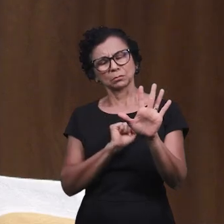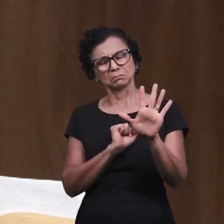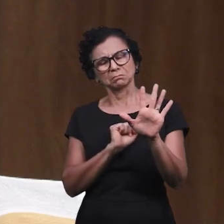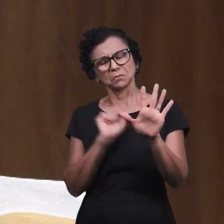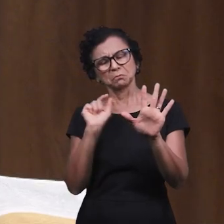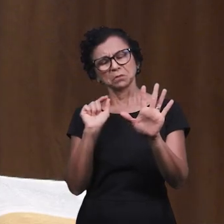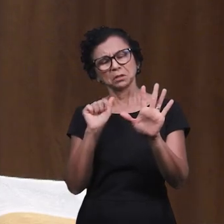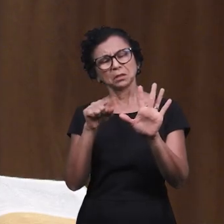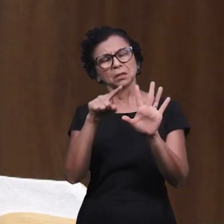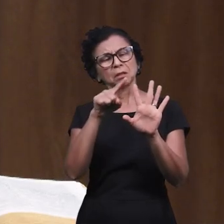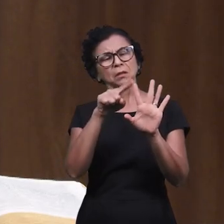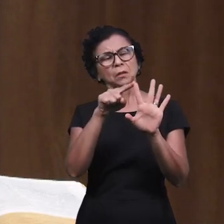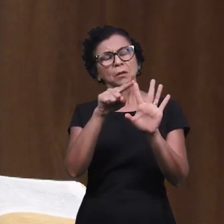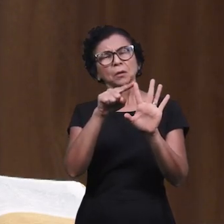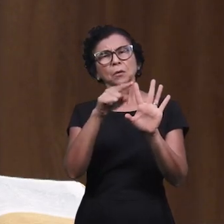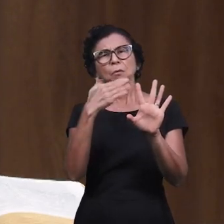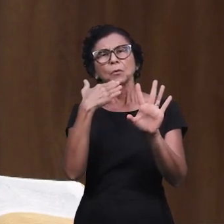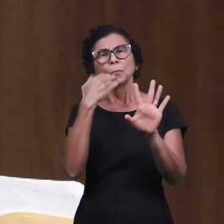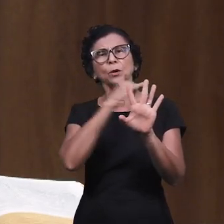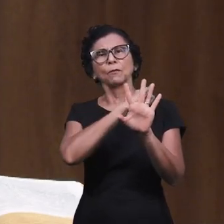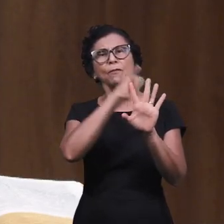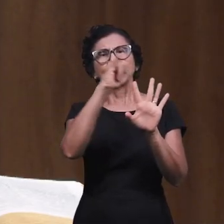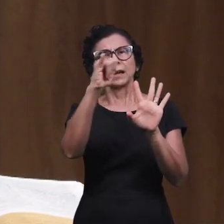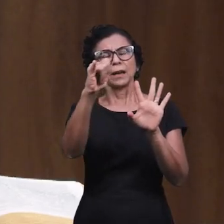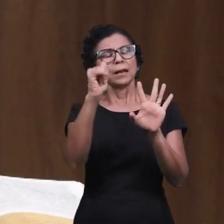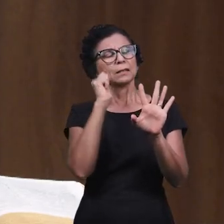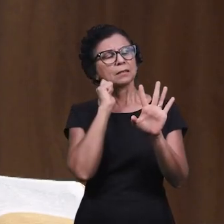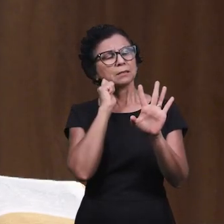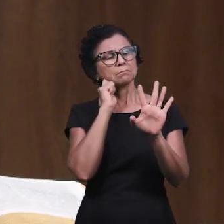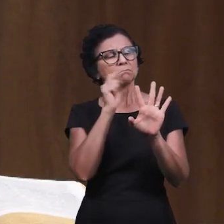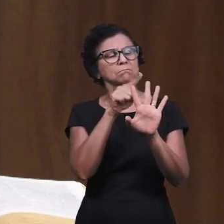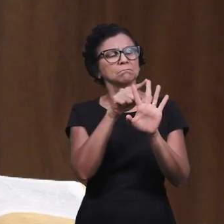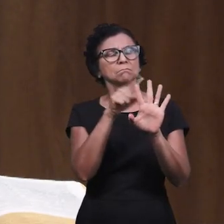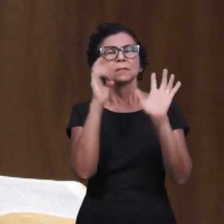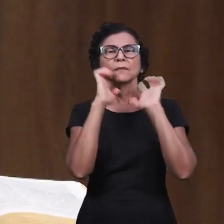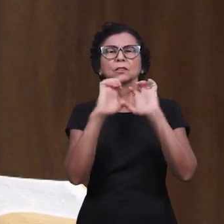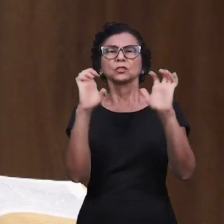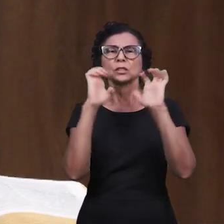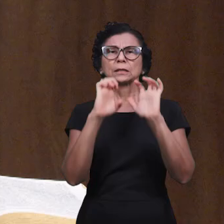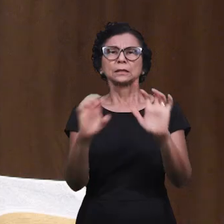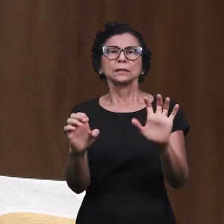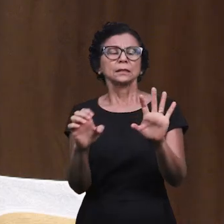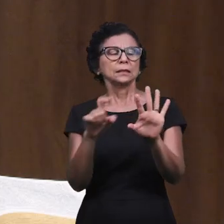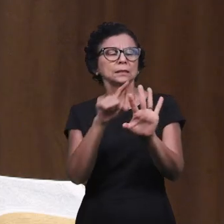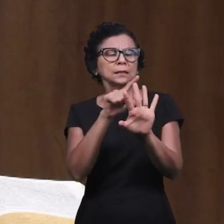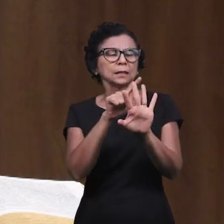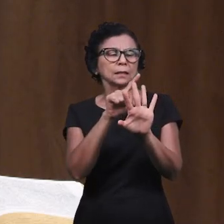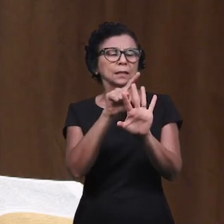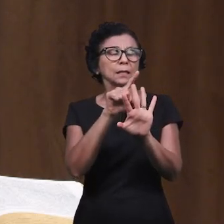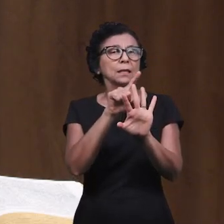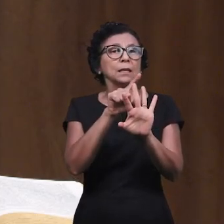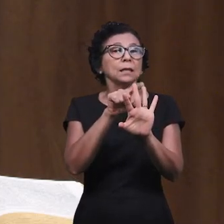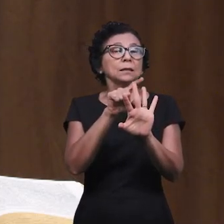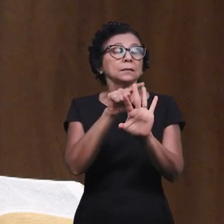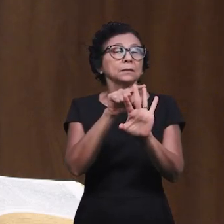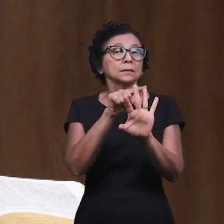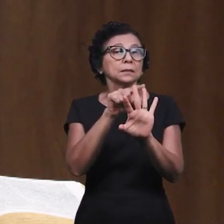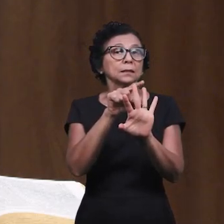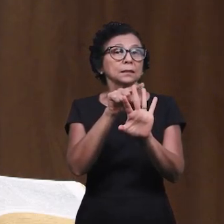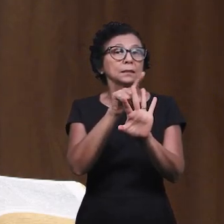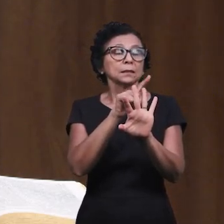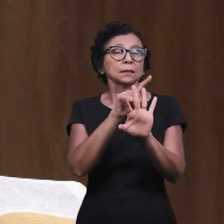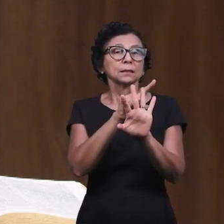o pastor, o doutor, e nós vamos começar a estudar de uma forma mais particular cada um deles,